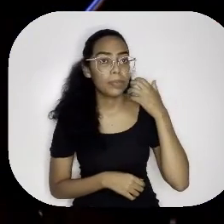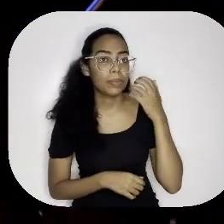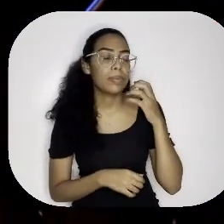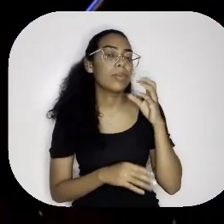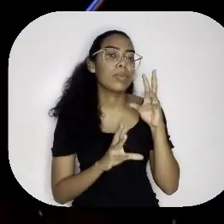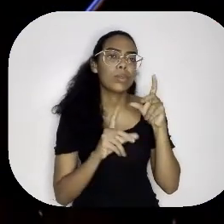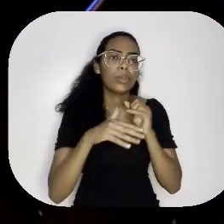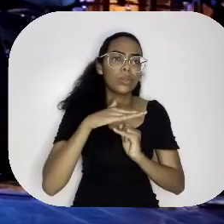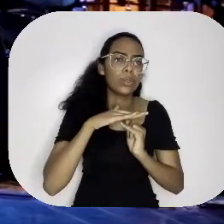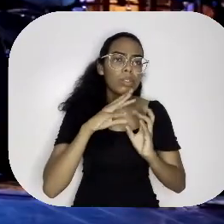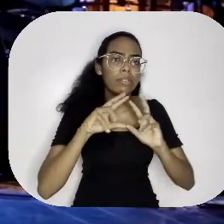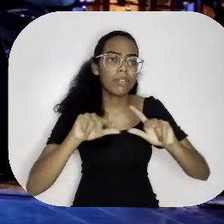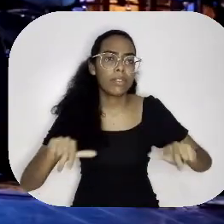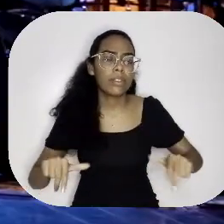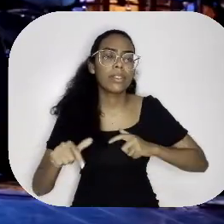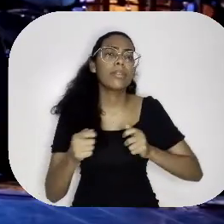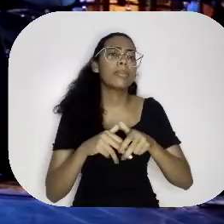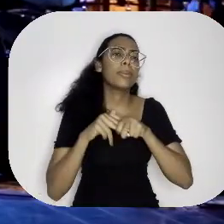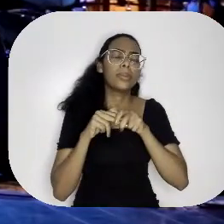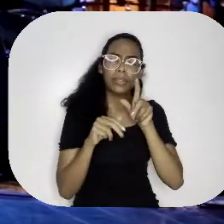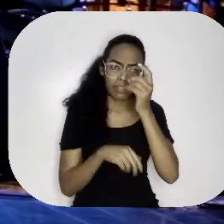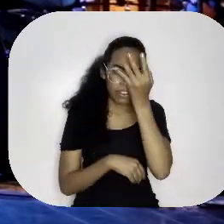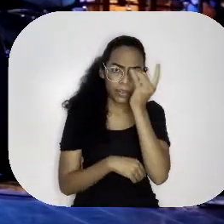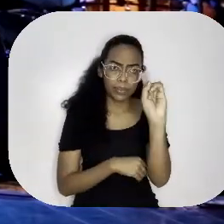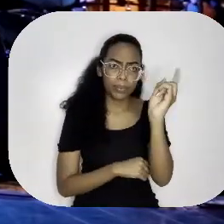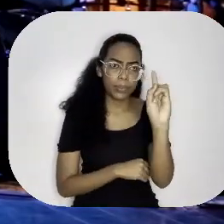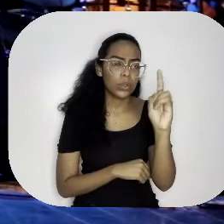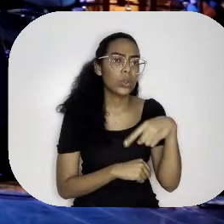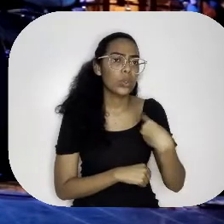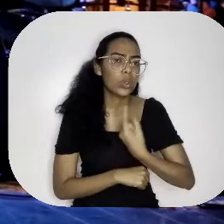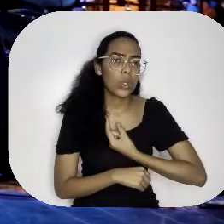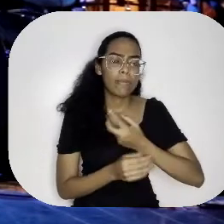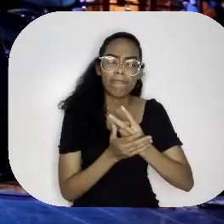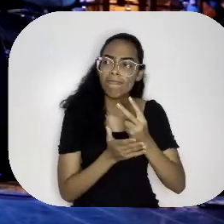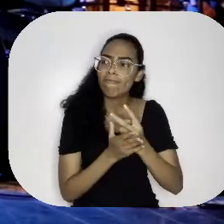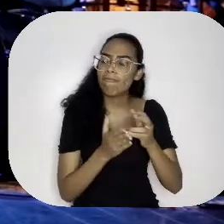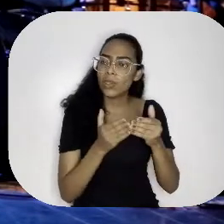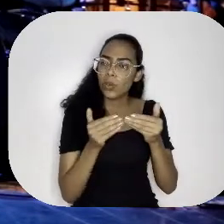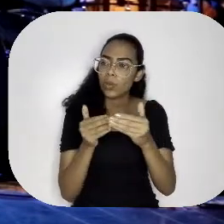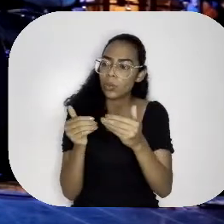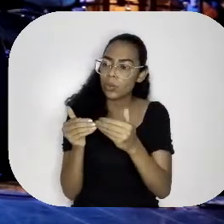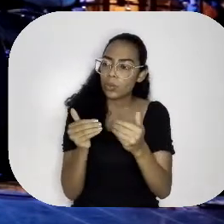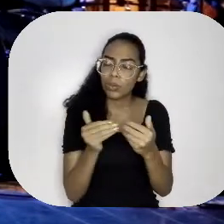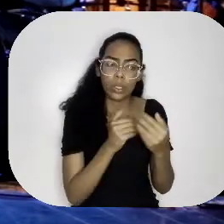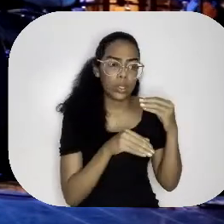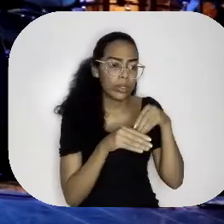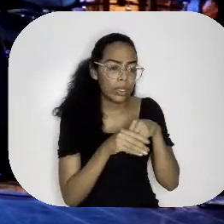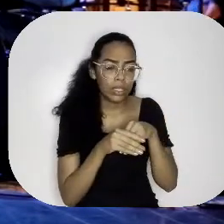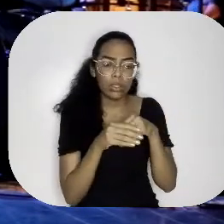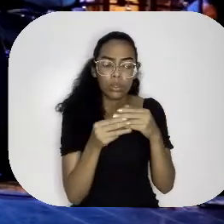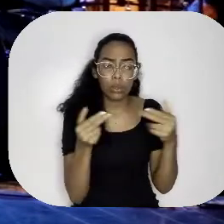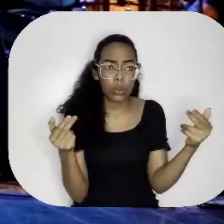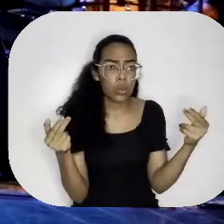as instituições, a gente está sempre na batalha, na luta. Não é fácil, né, a gente tem que estar sempre nas discussões,